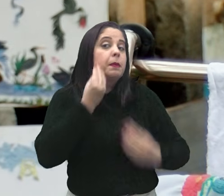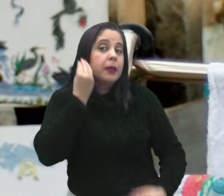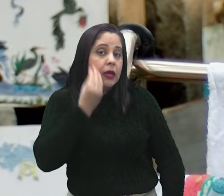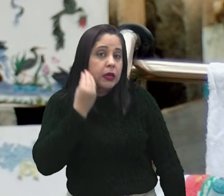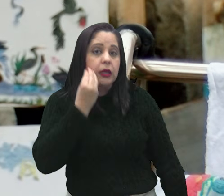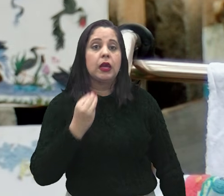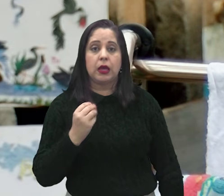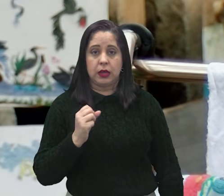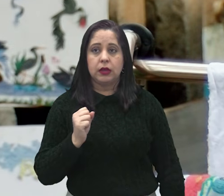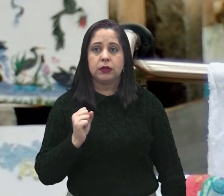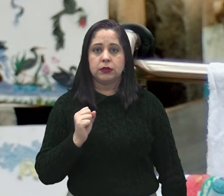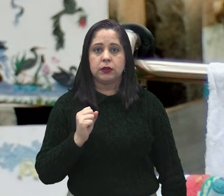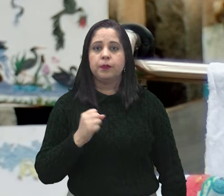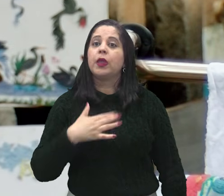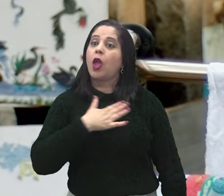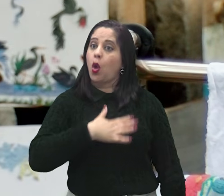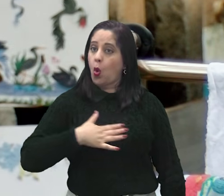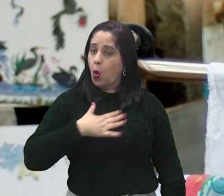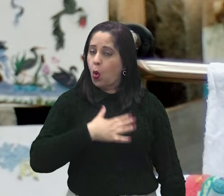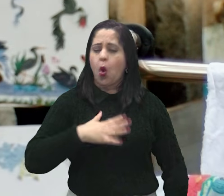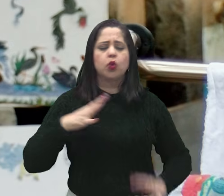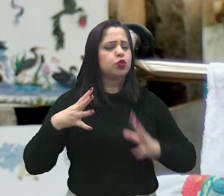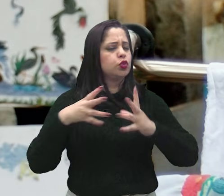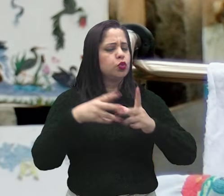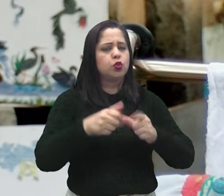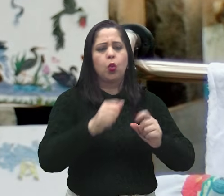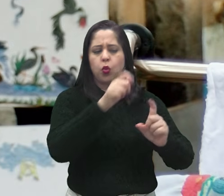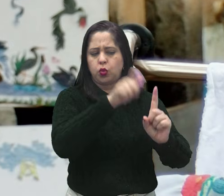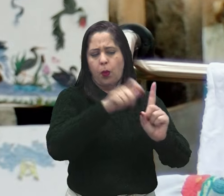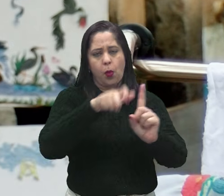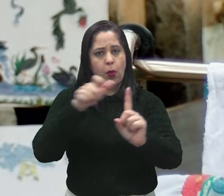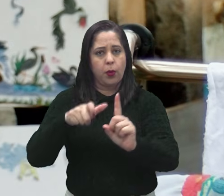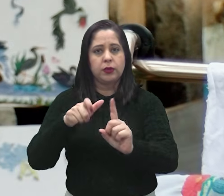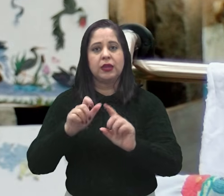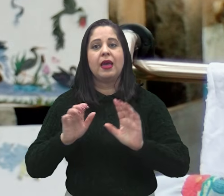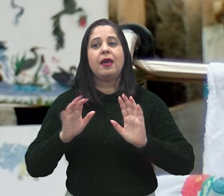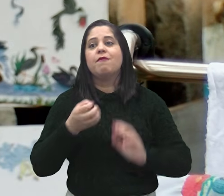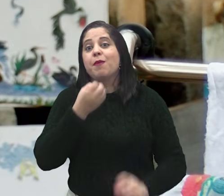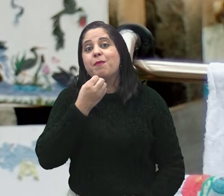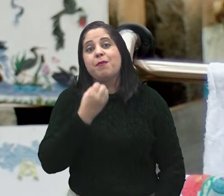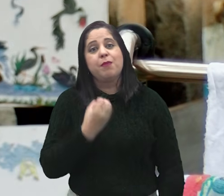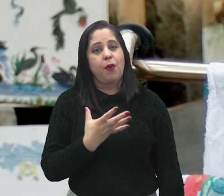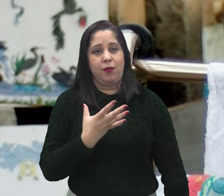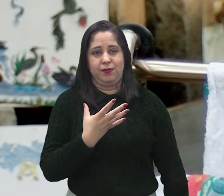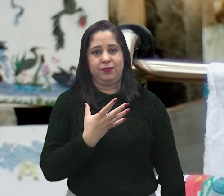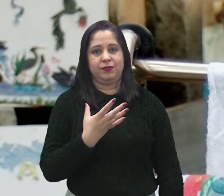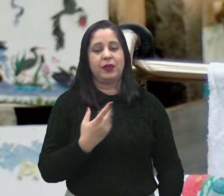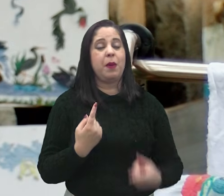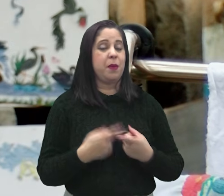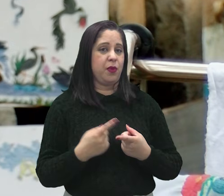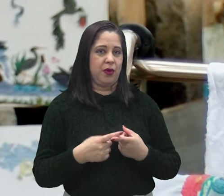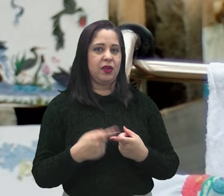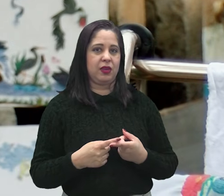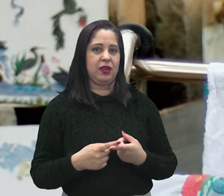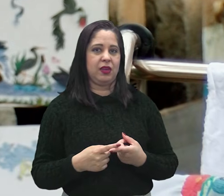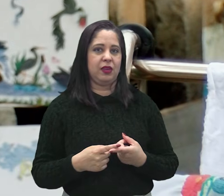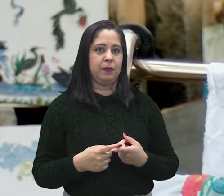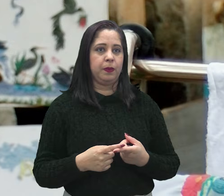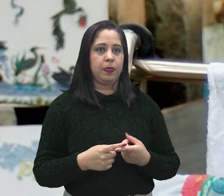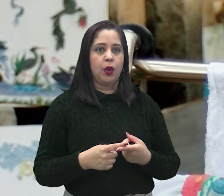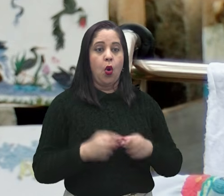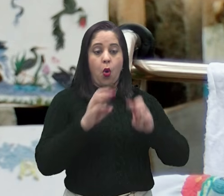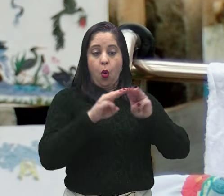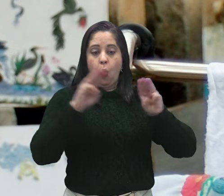de todos. E eu acho que foi muito bom para muitas pessoas, sabe? Porque o Ecomuseu está